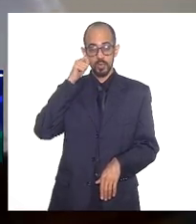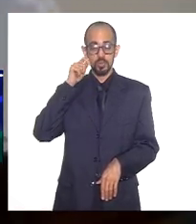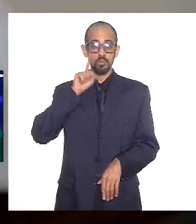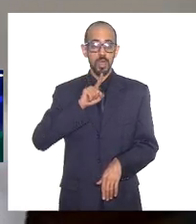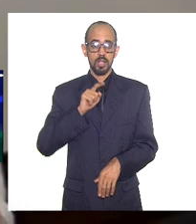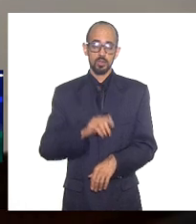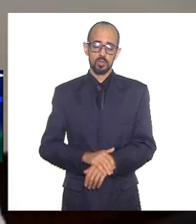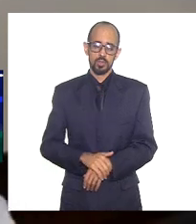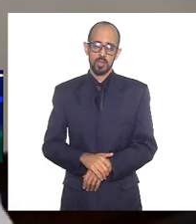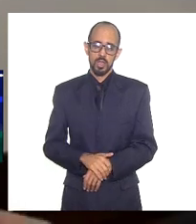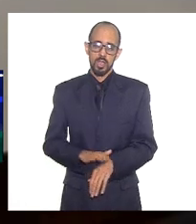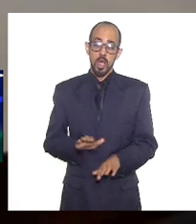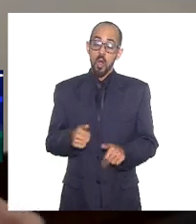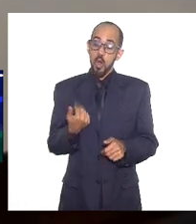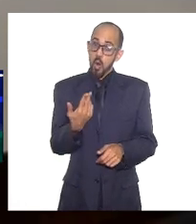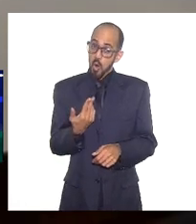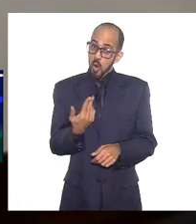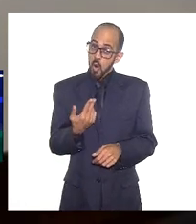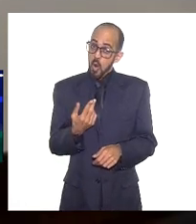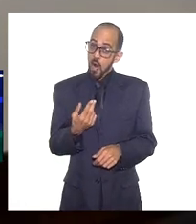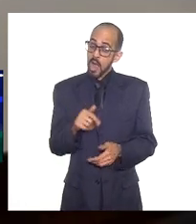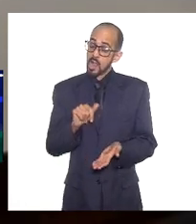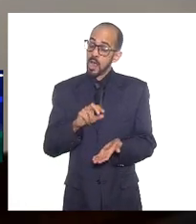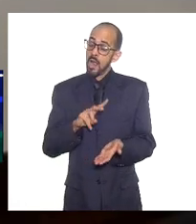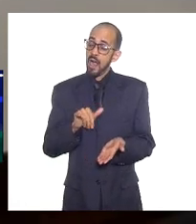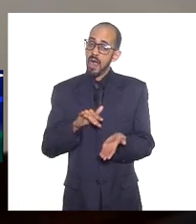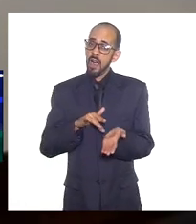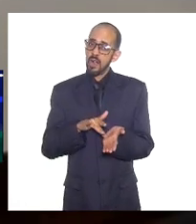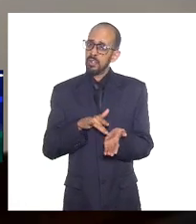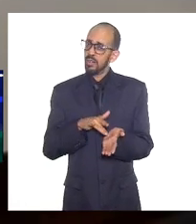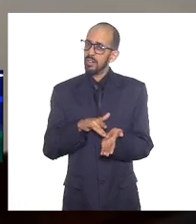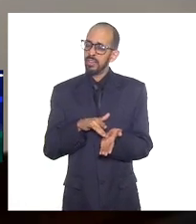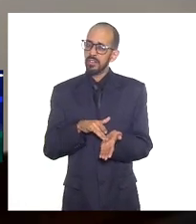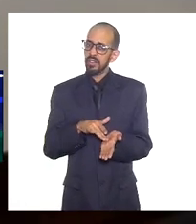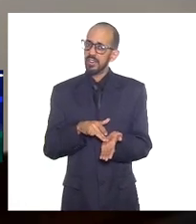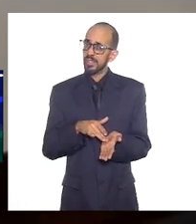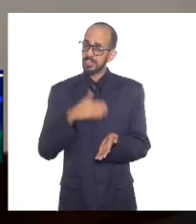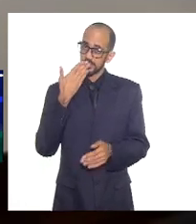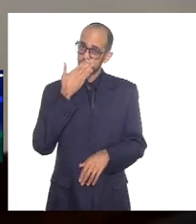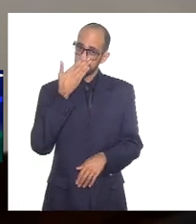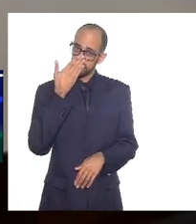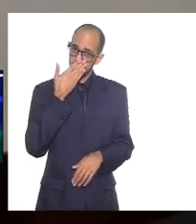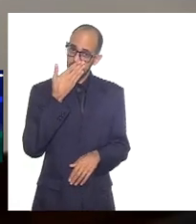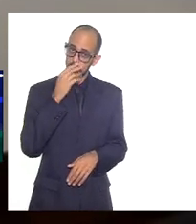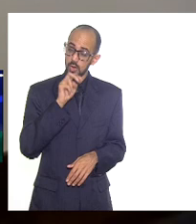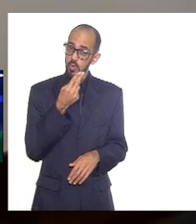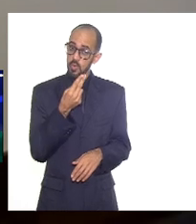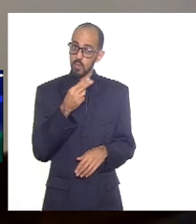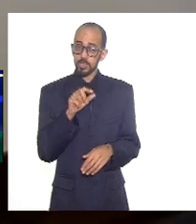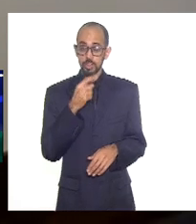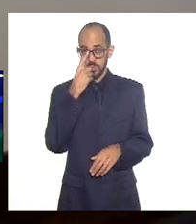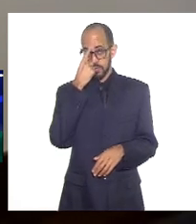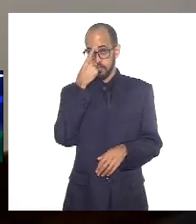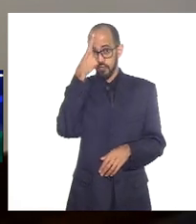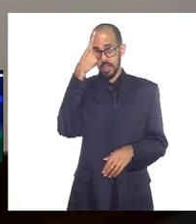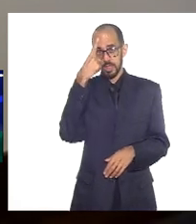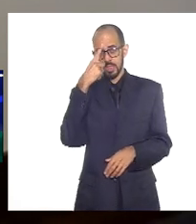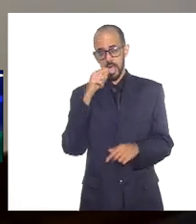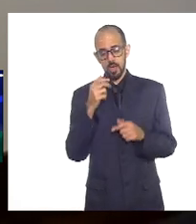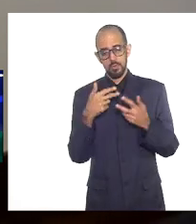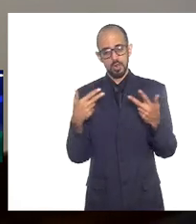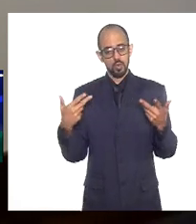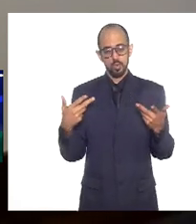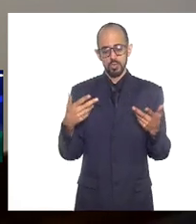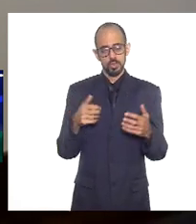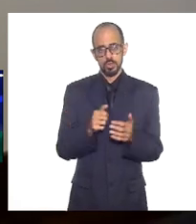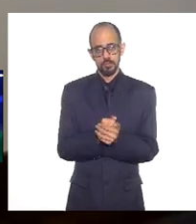Então, ou a gente vai fingir que a realidade não existe, ou a gente vai forjar uma realidade virtual,